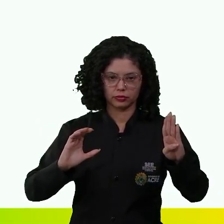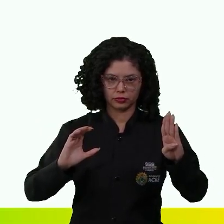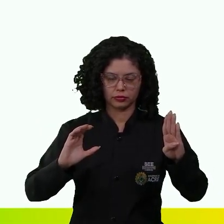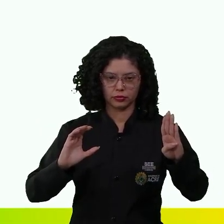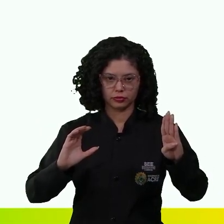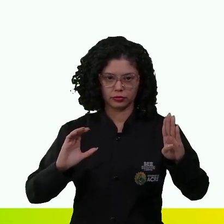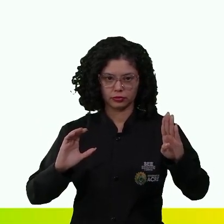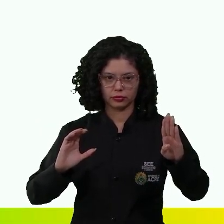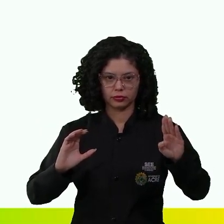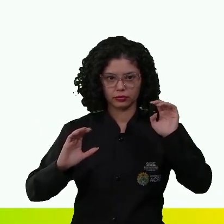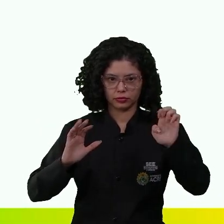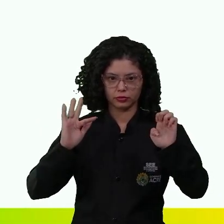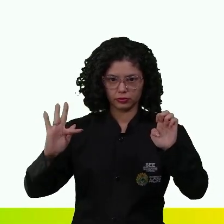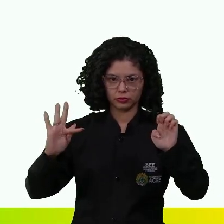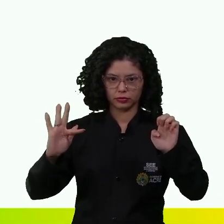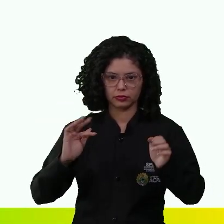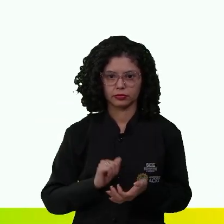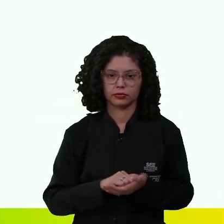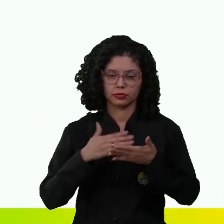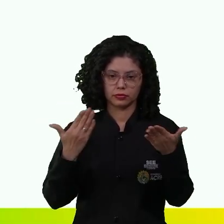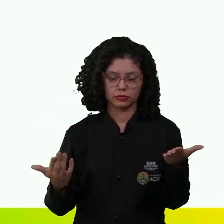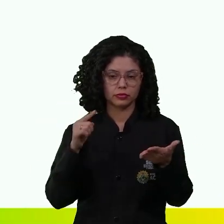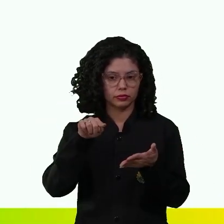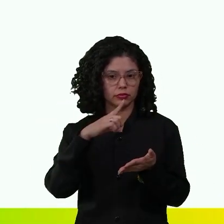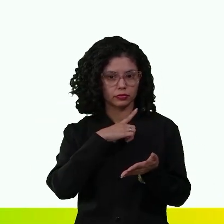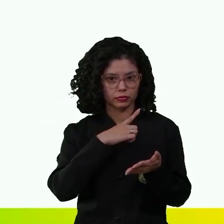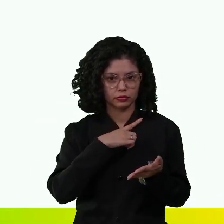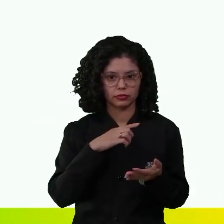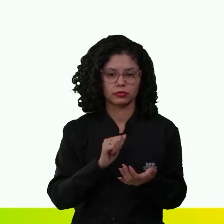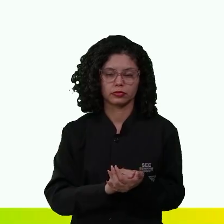a EF, então eles vão ser